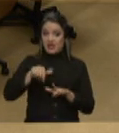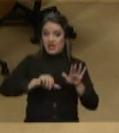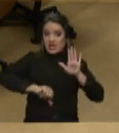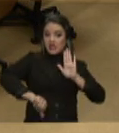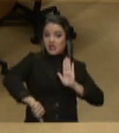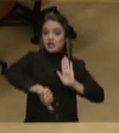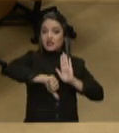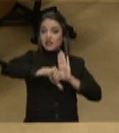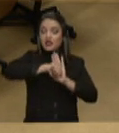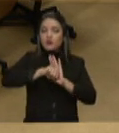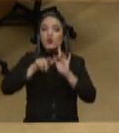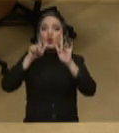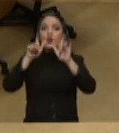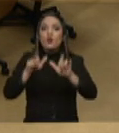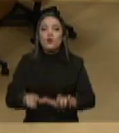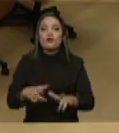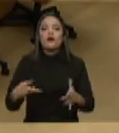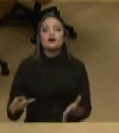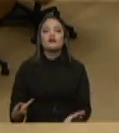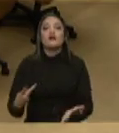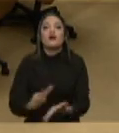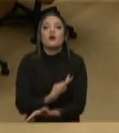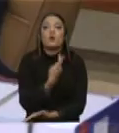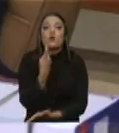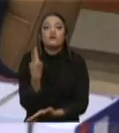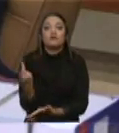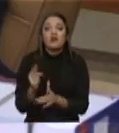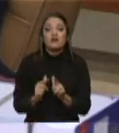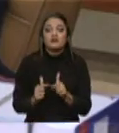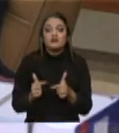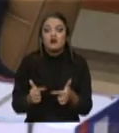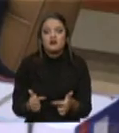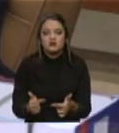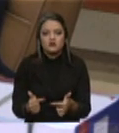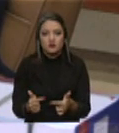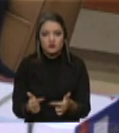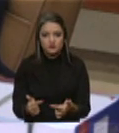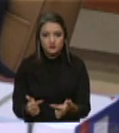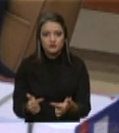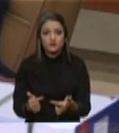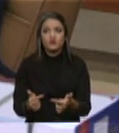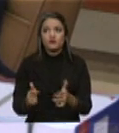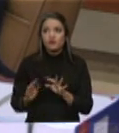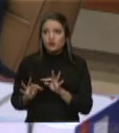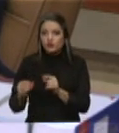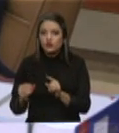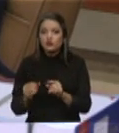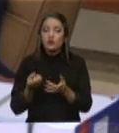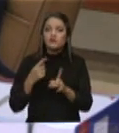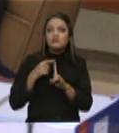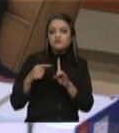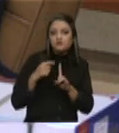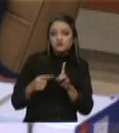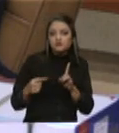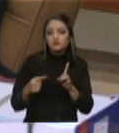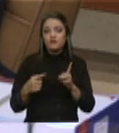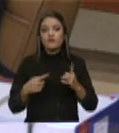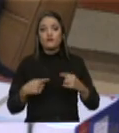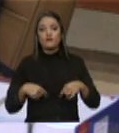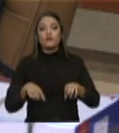julgamento de ação sobre a constitucionalidade do controle de dados de usuários por provedores de internet no exterior a dc51